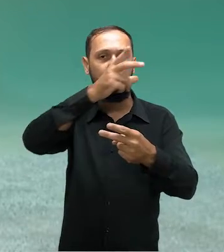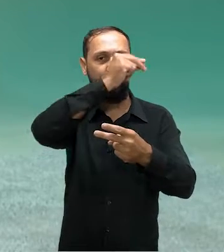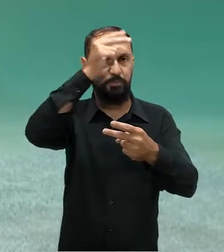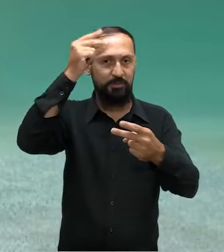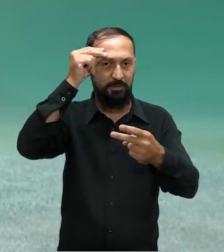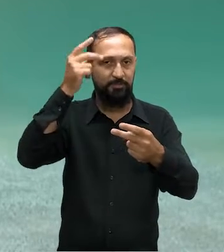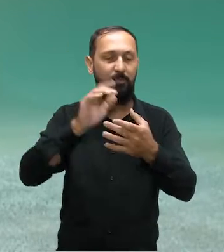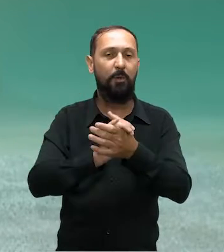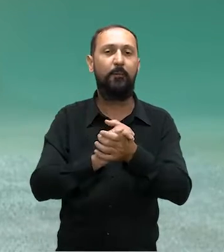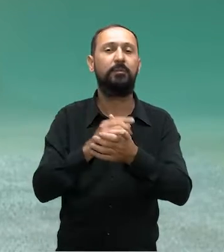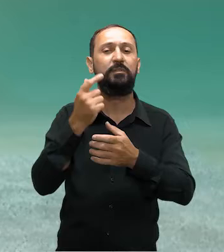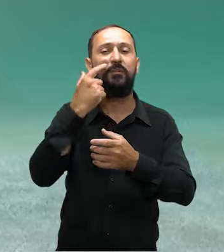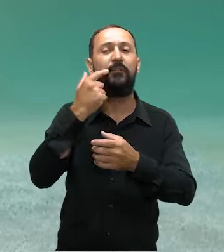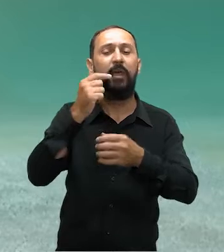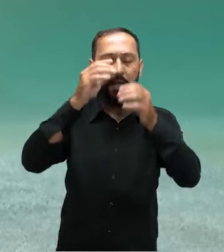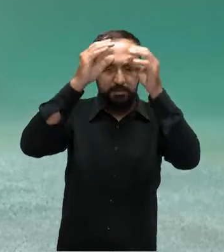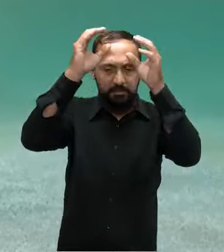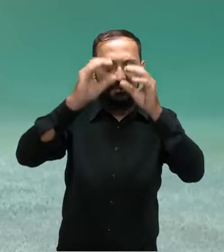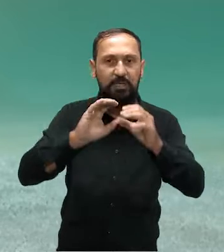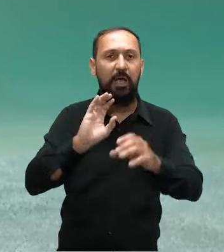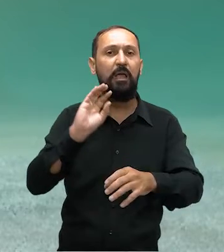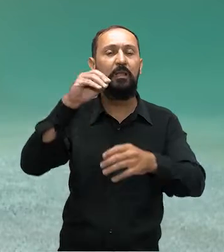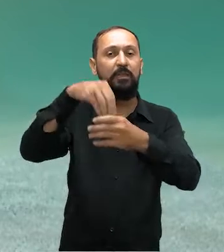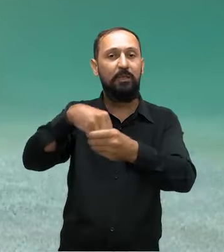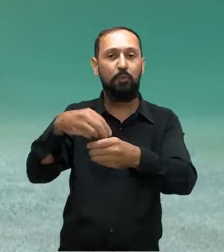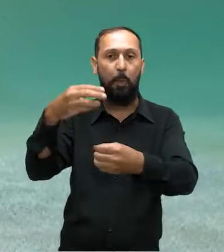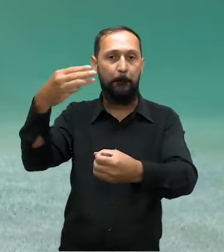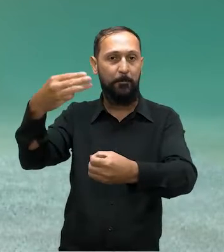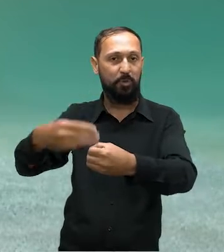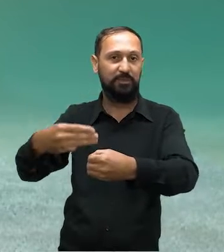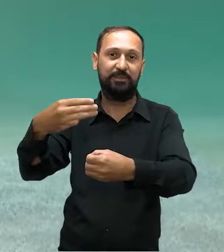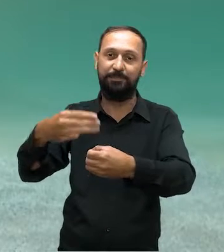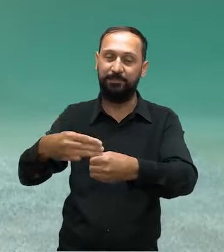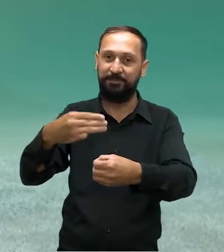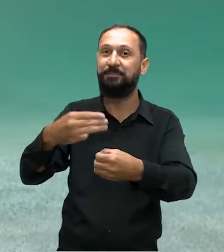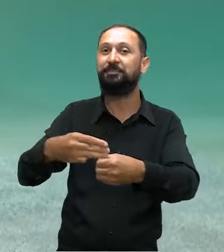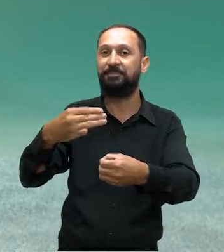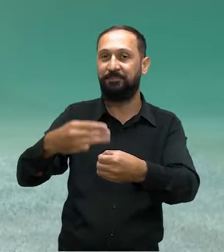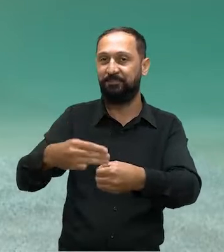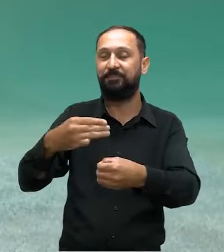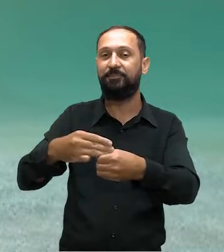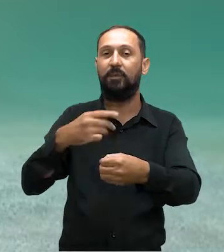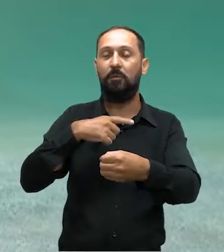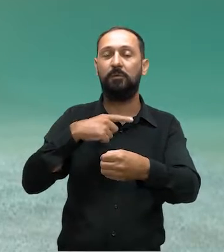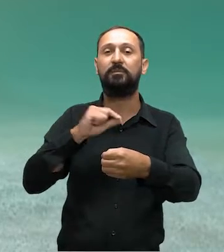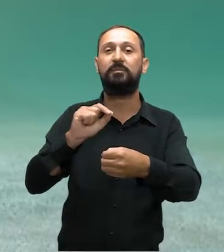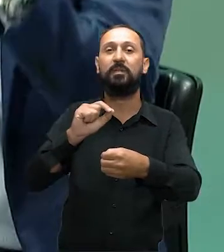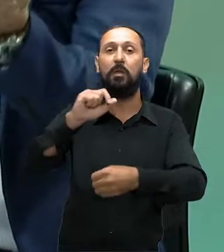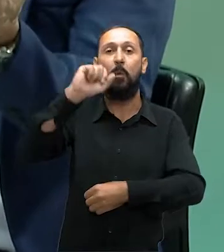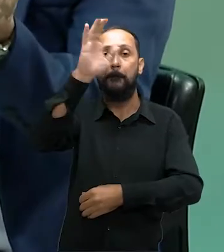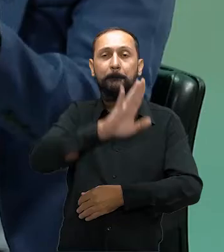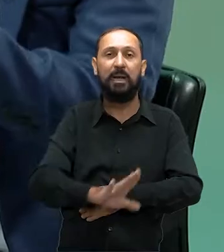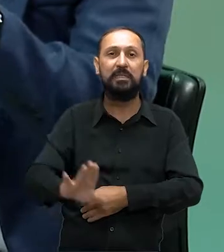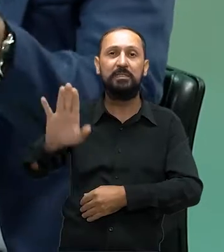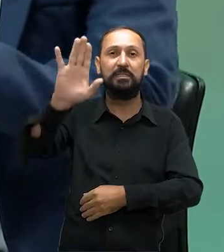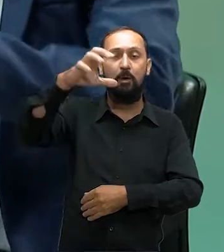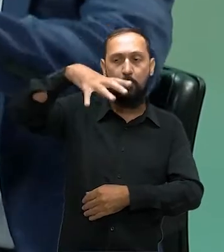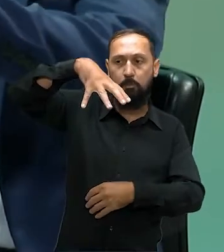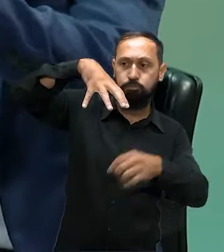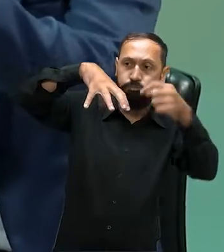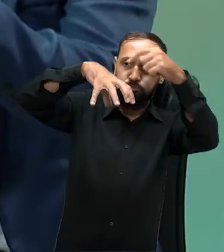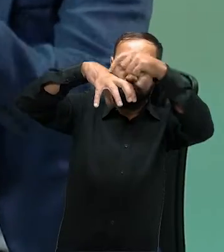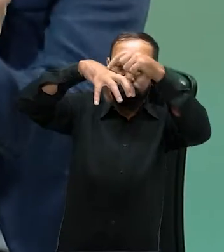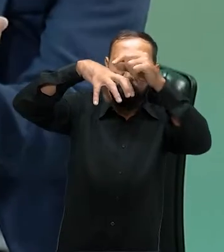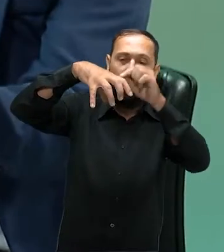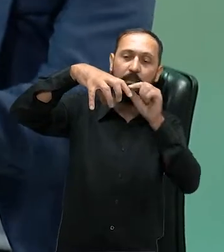depois o município. Aonde você enxerga o cidadão? O cidadão está no município, né? Você tem a União, que é o Brasil,